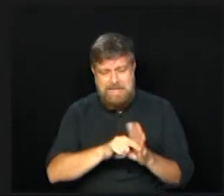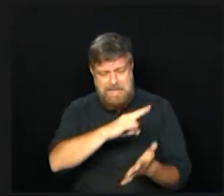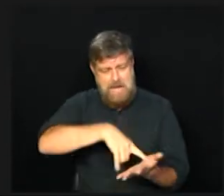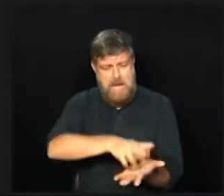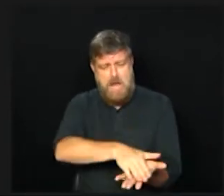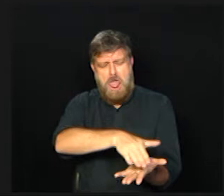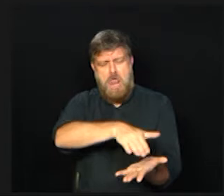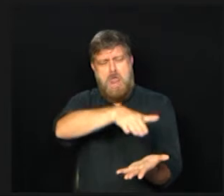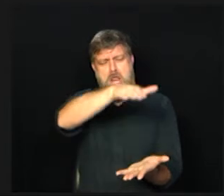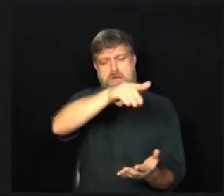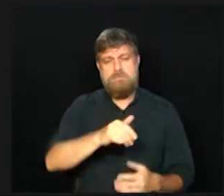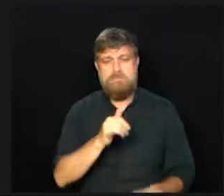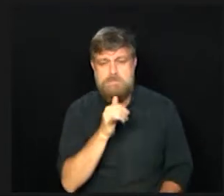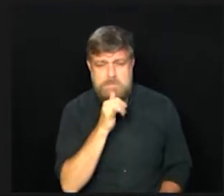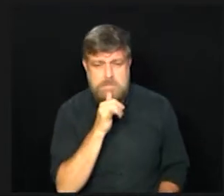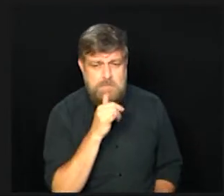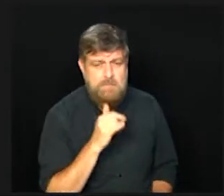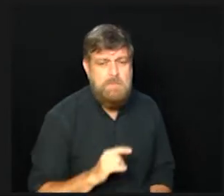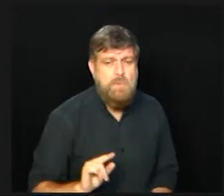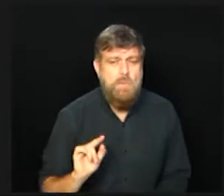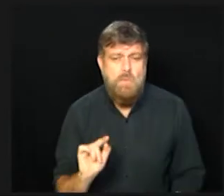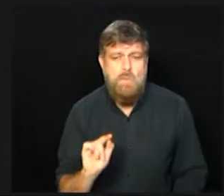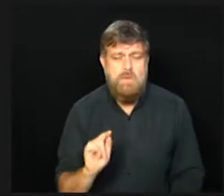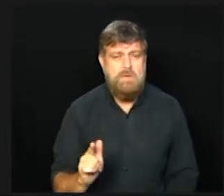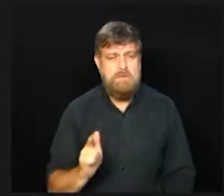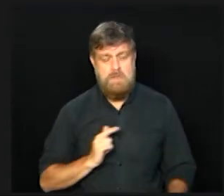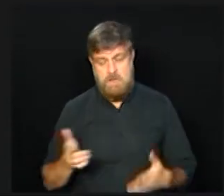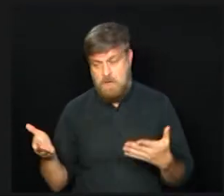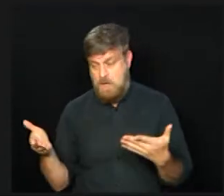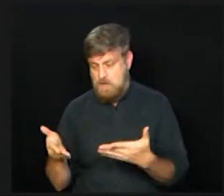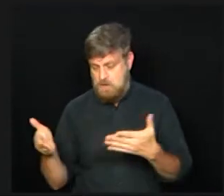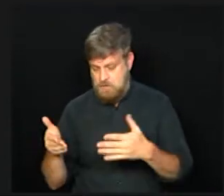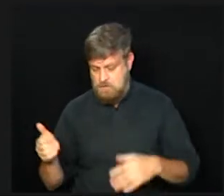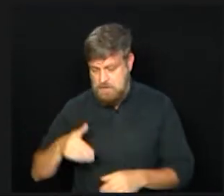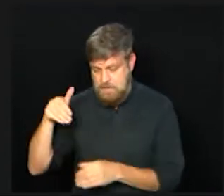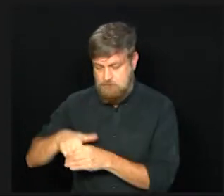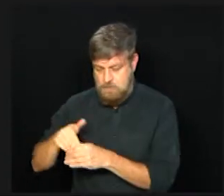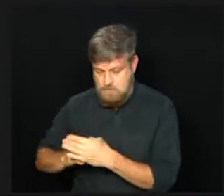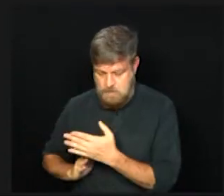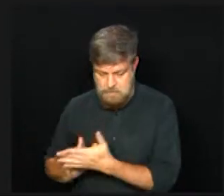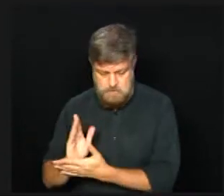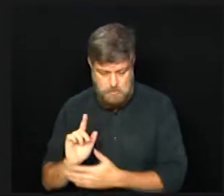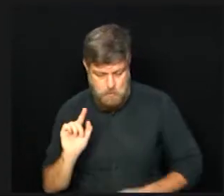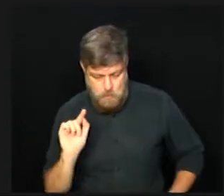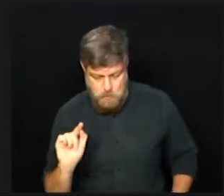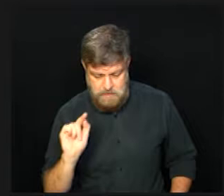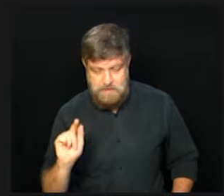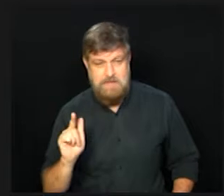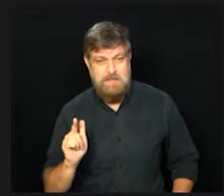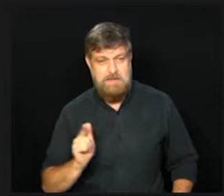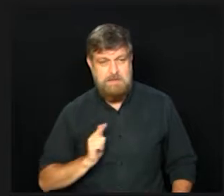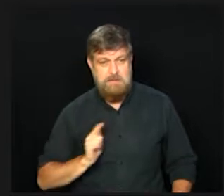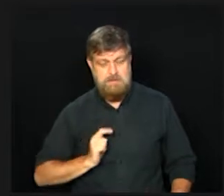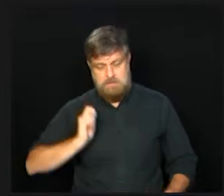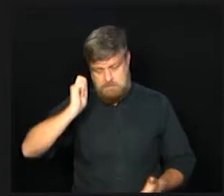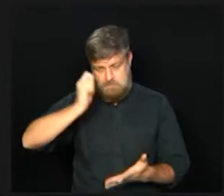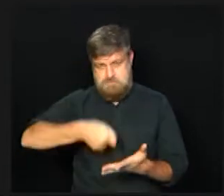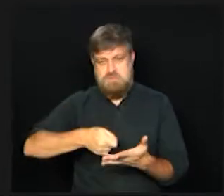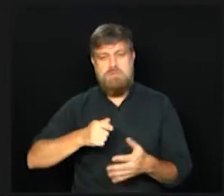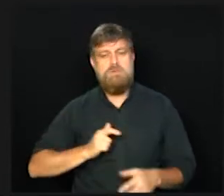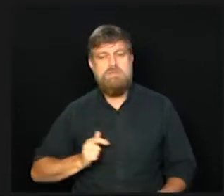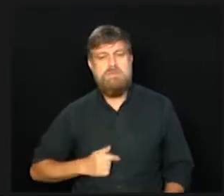por exemplo, como agora que foi votada e foi promulgada a lei